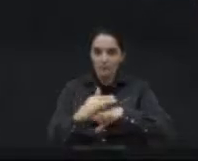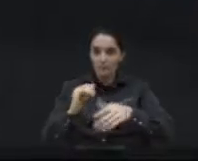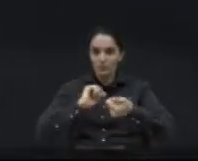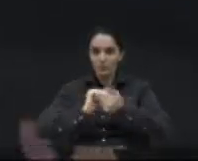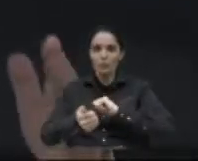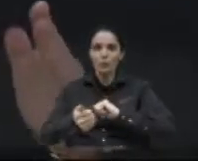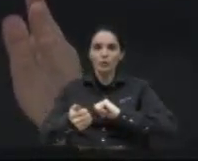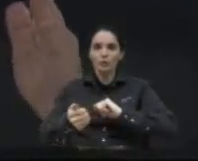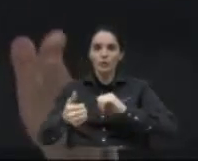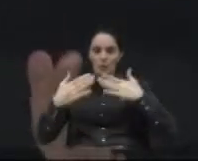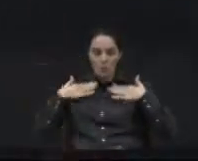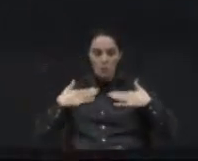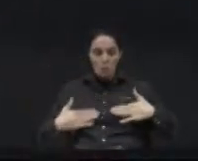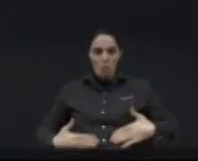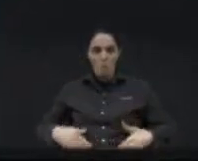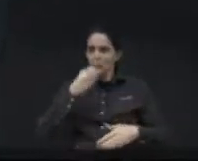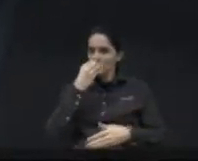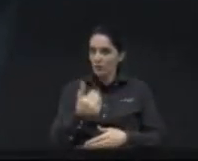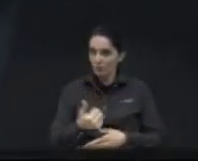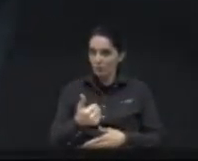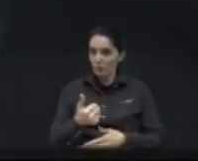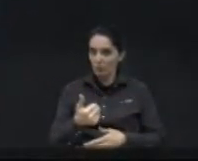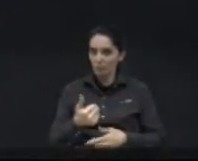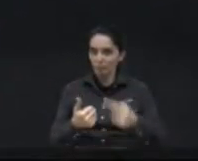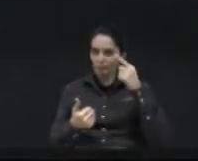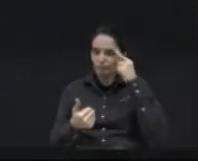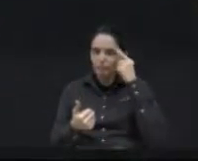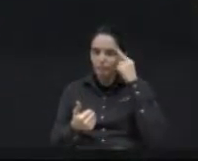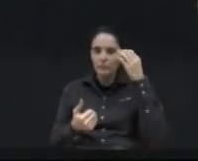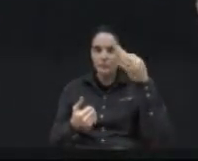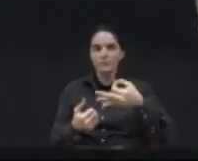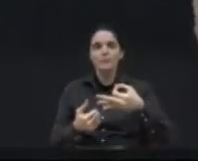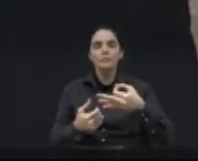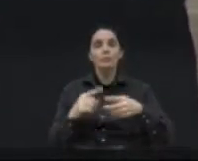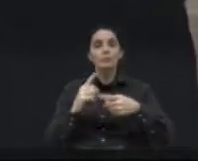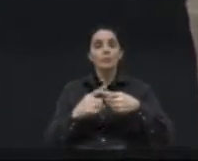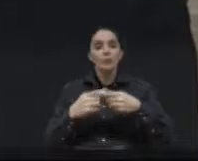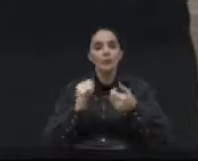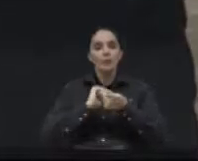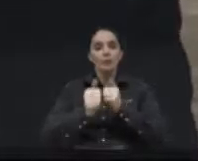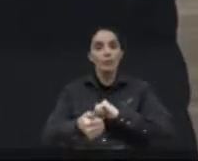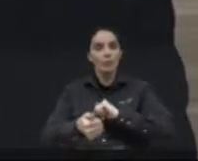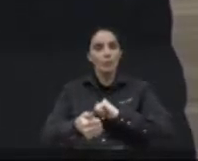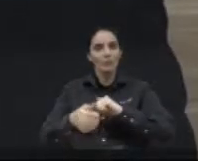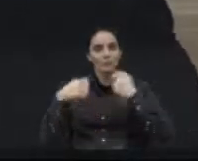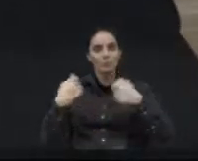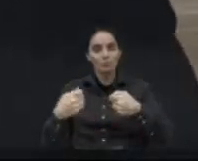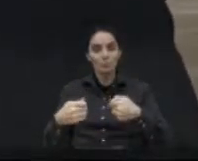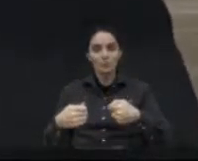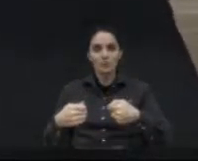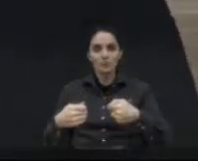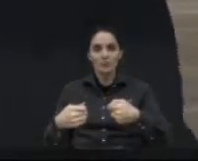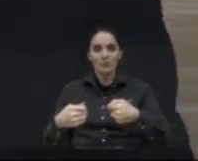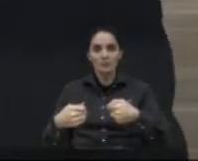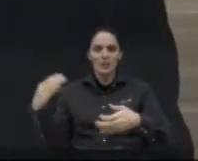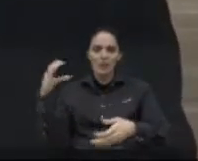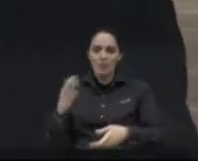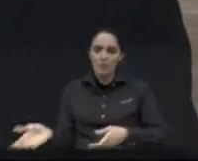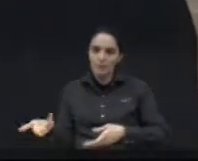que estar bem centrado no que está fazendo, porque é um esporte que a pessoa de muita corrida, né? De muita